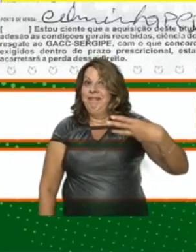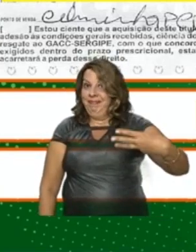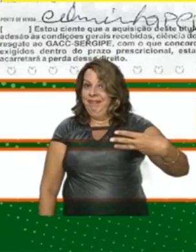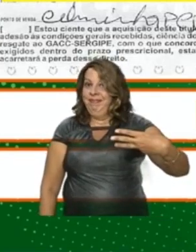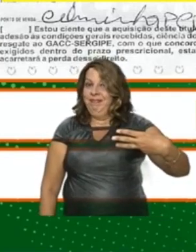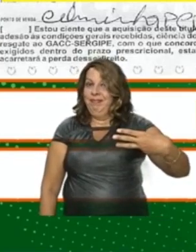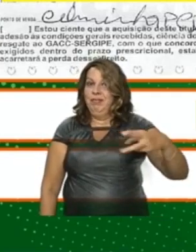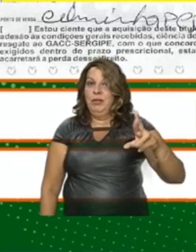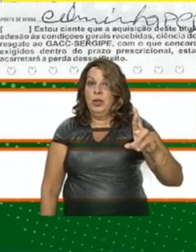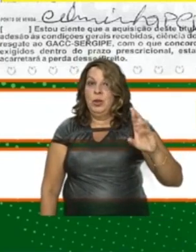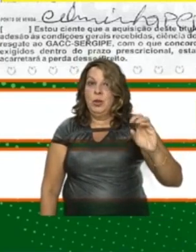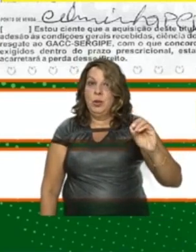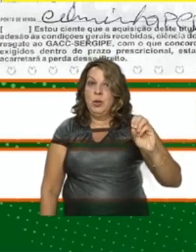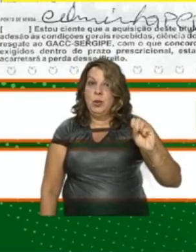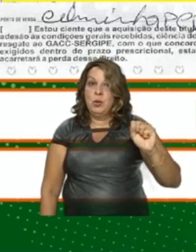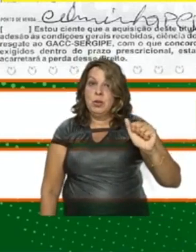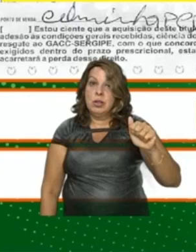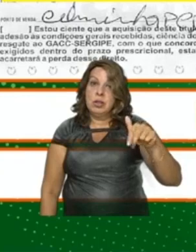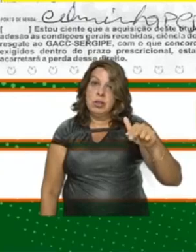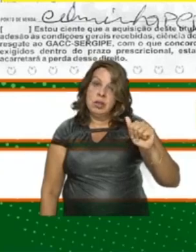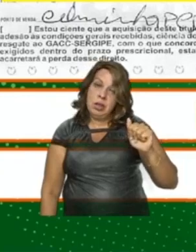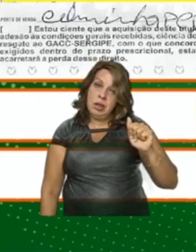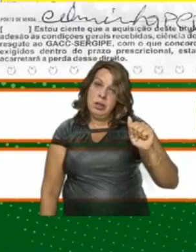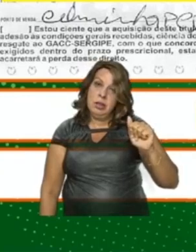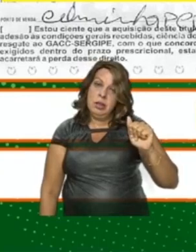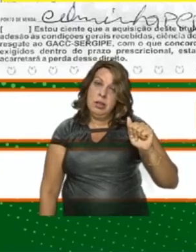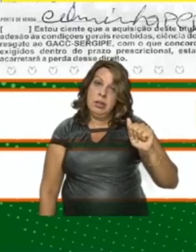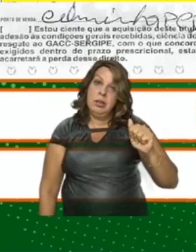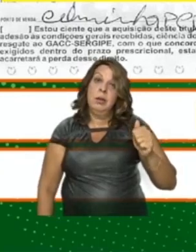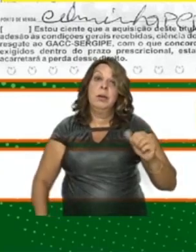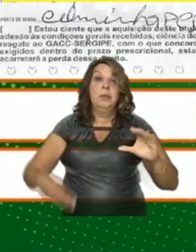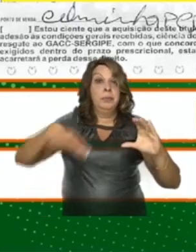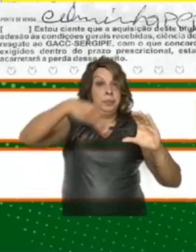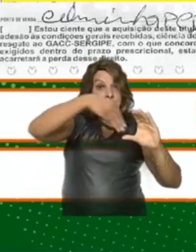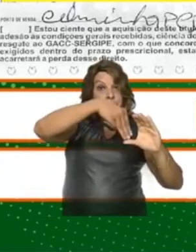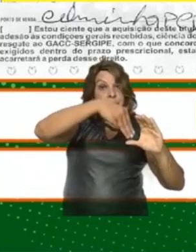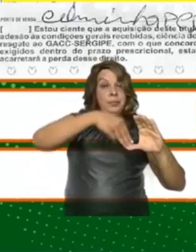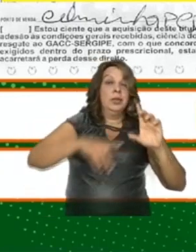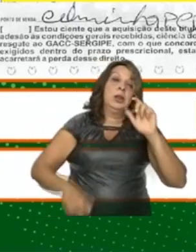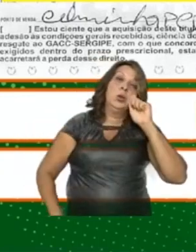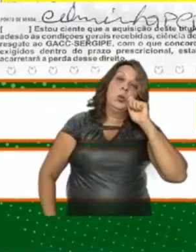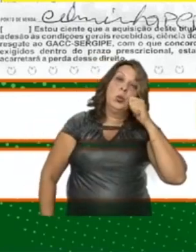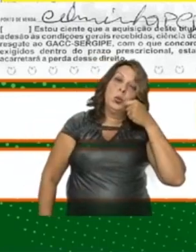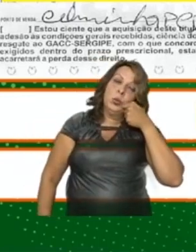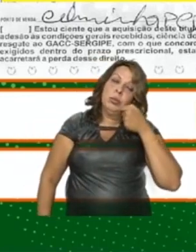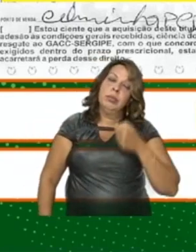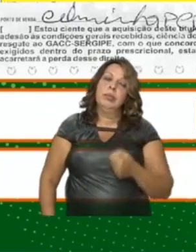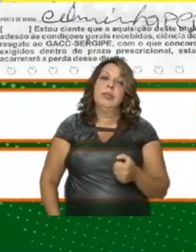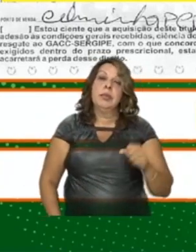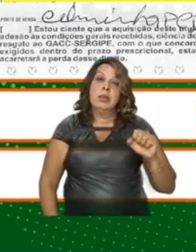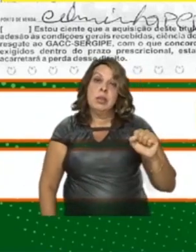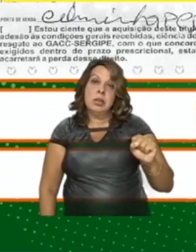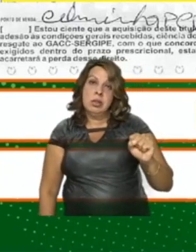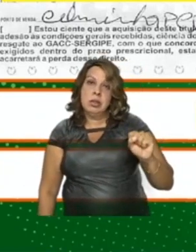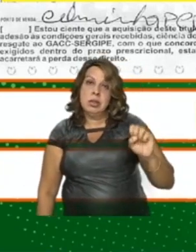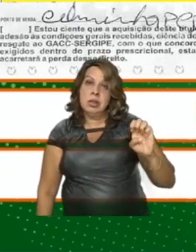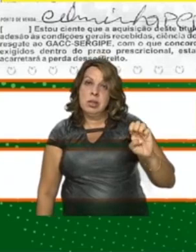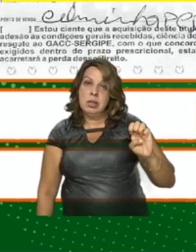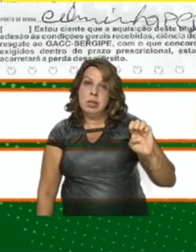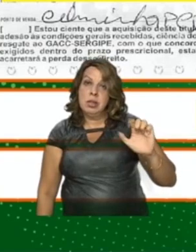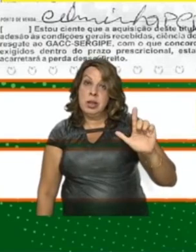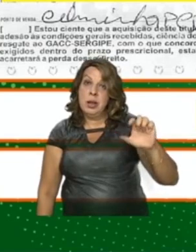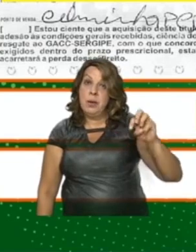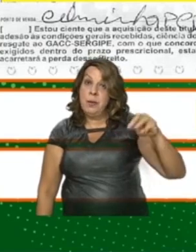087703, Rossana Monteiro Silva, Coroa do Meio, aqui em Aracaju. A Selminha, né? Acho que é isso aí, foi a